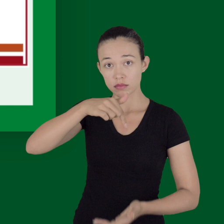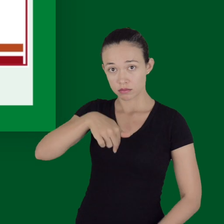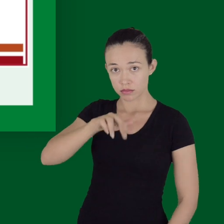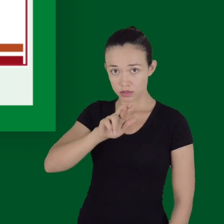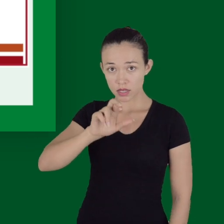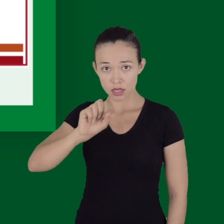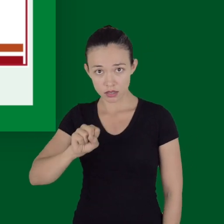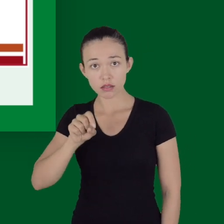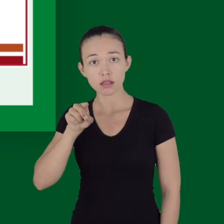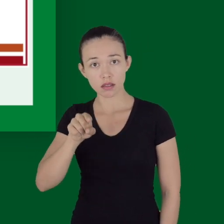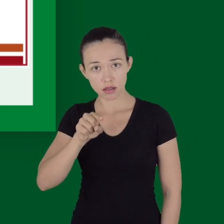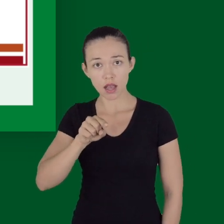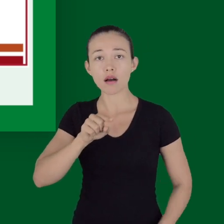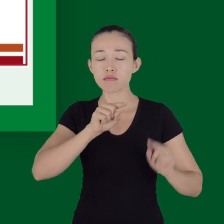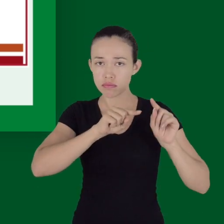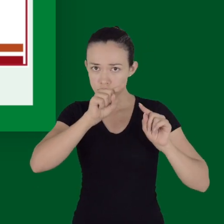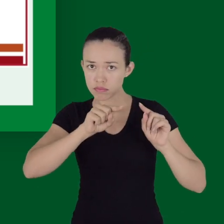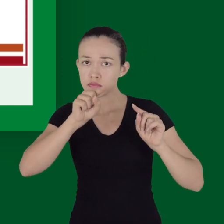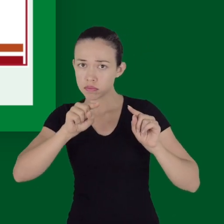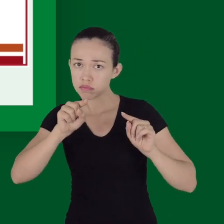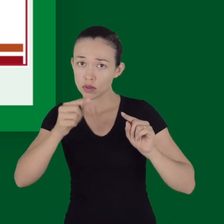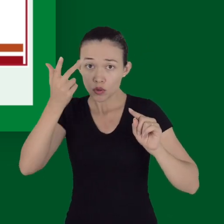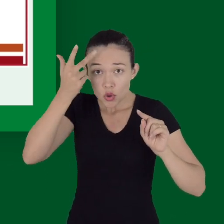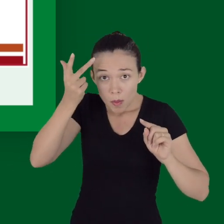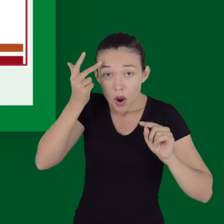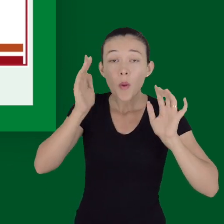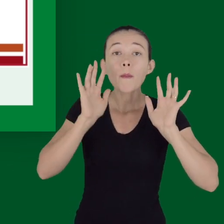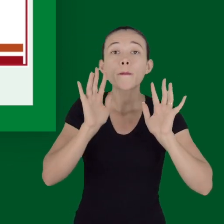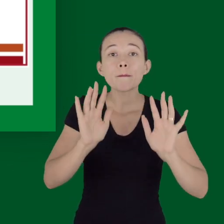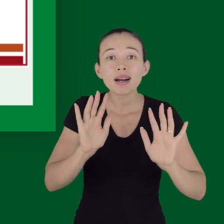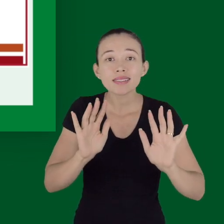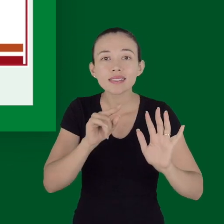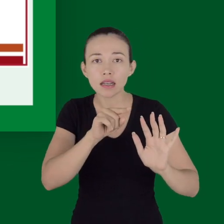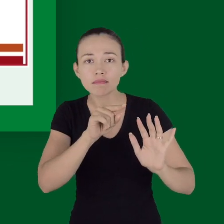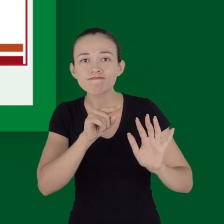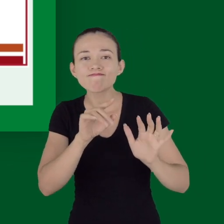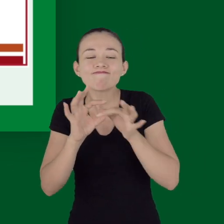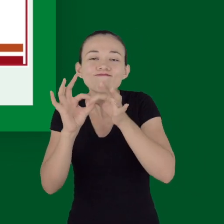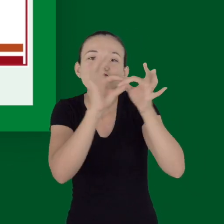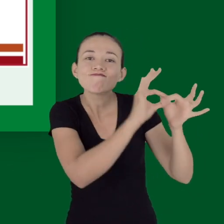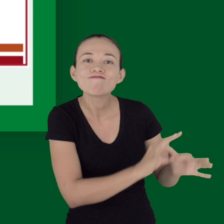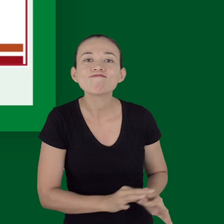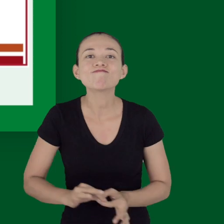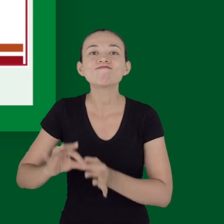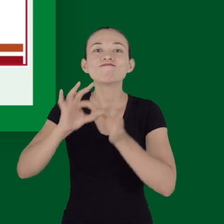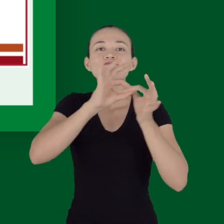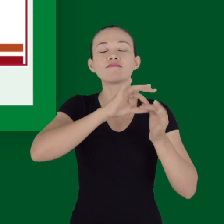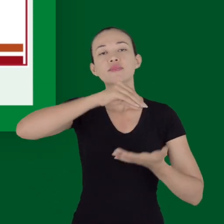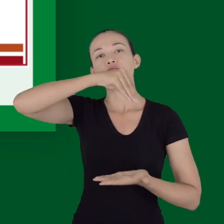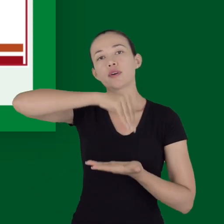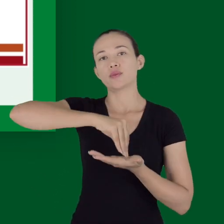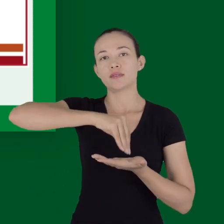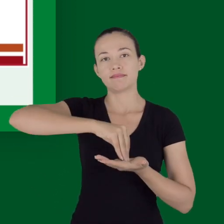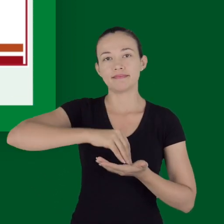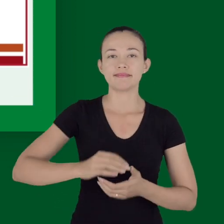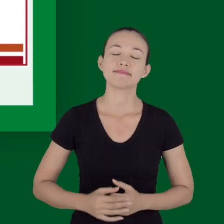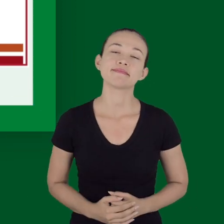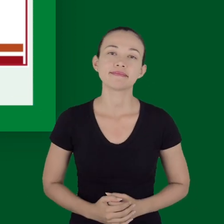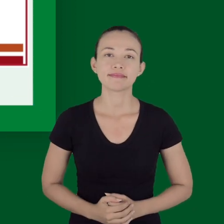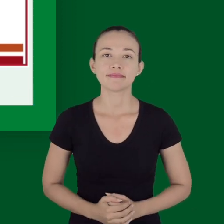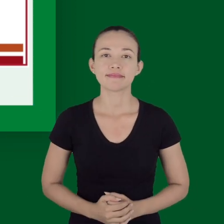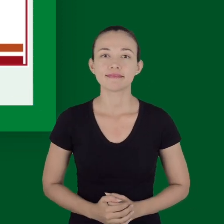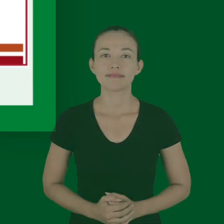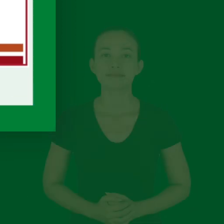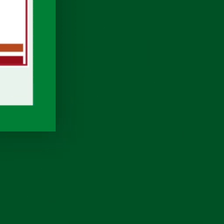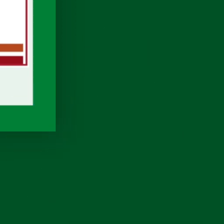QRS bate regularmente, e o AP também a gente consegue identificar que é regular entre eles, mas não existe uma regularidade entre AP